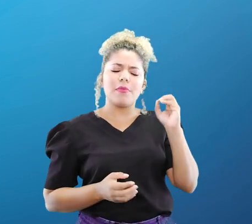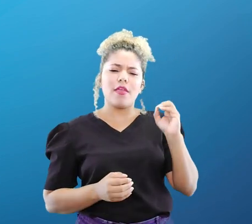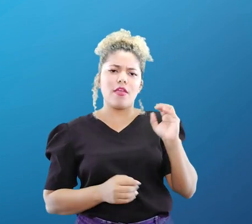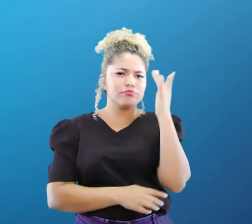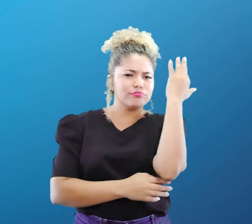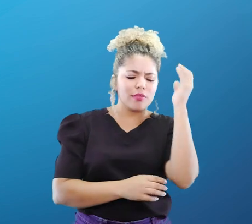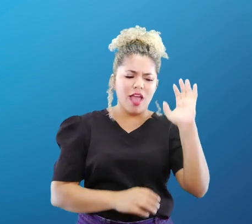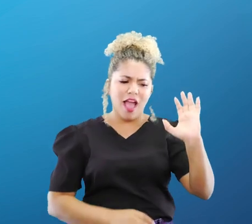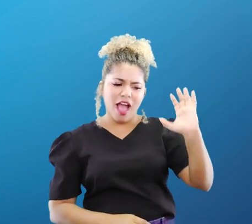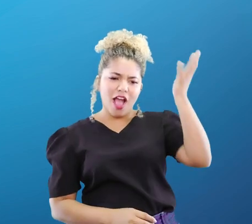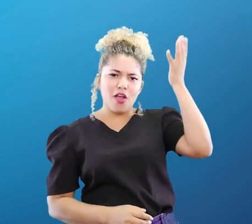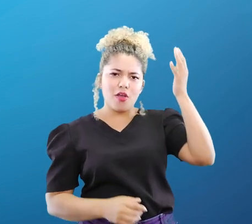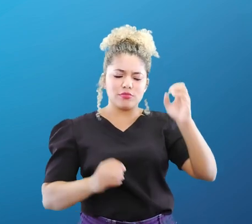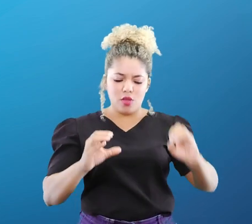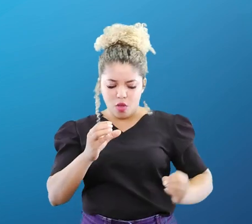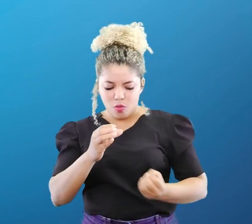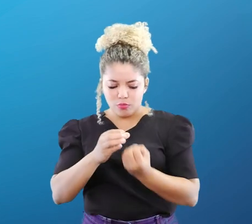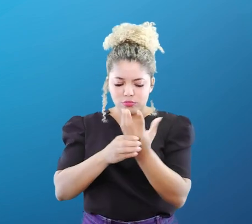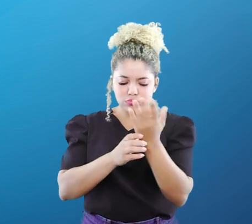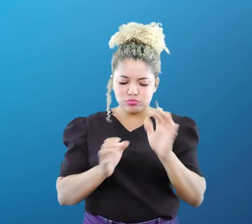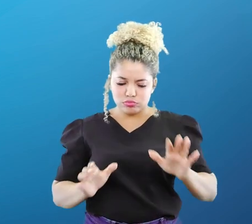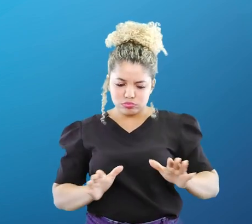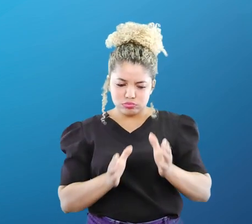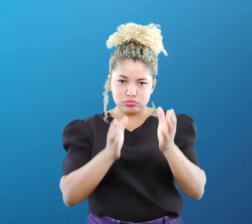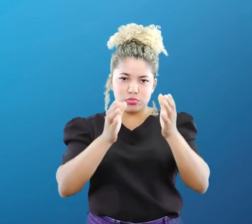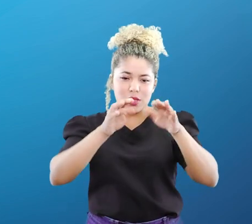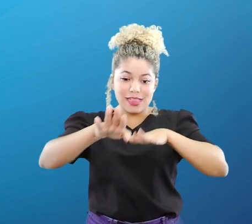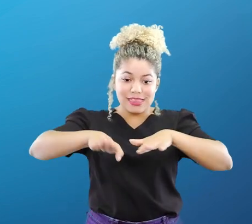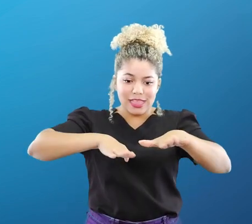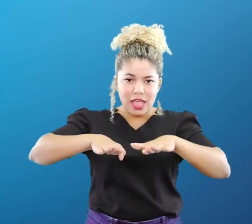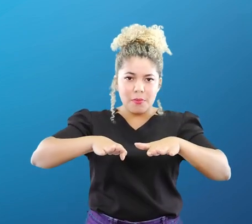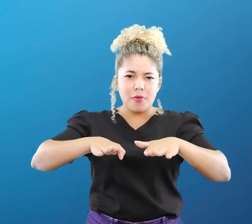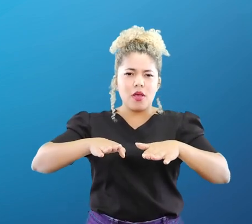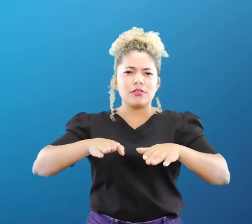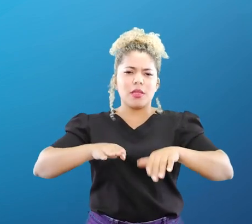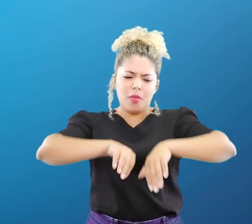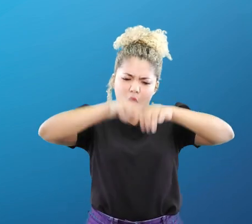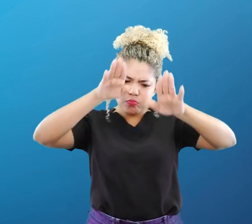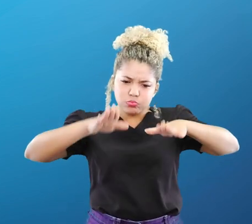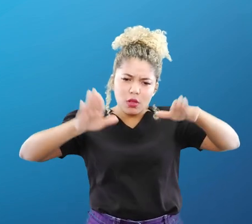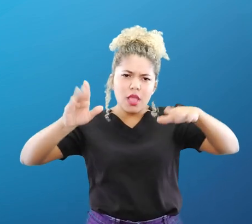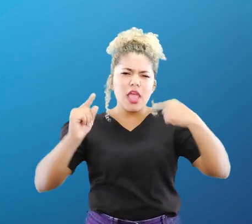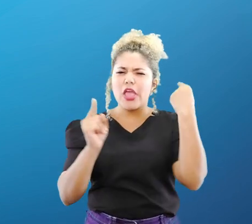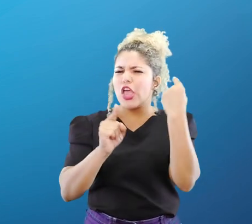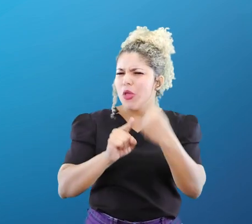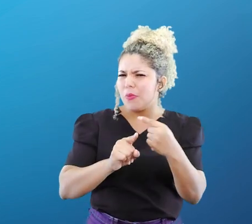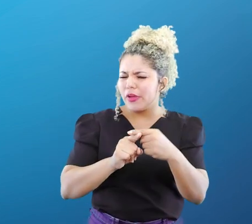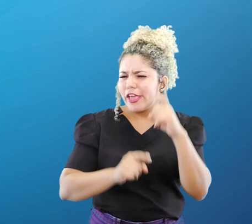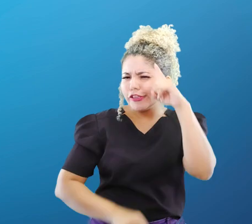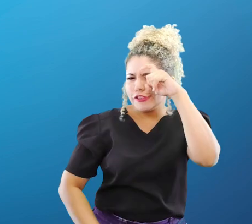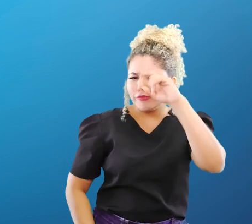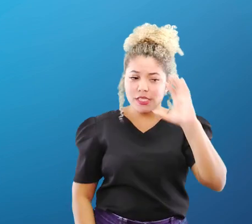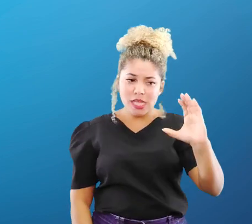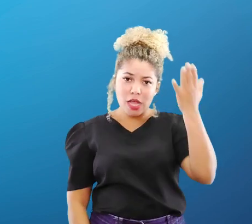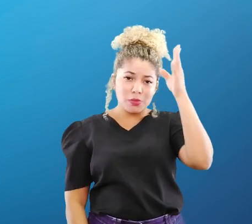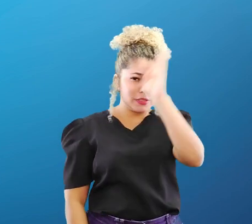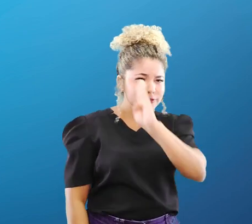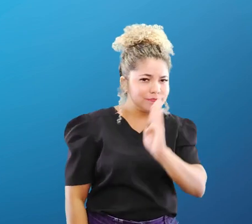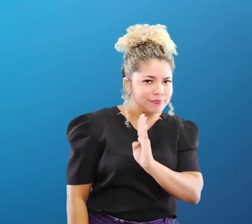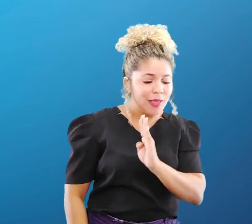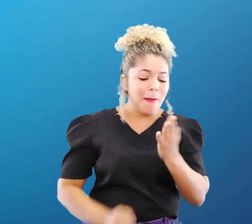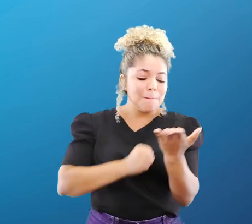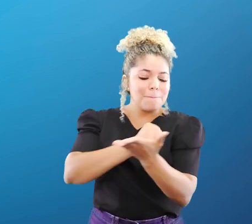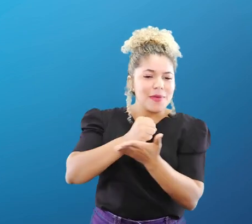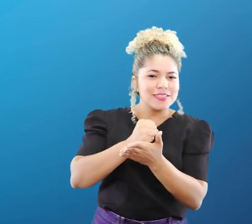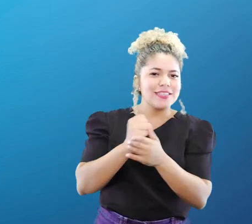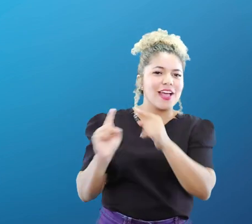como vulcões, terremotos e tsunamis, e justificar a rara ocorrência desses fenômenos no Brasil, com base no modelo